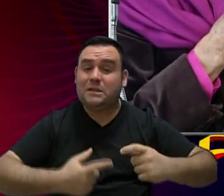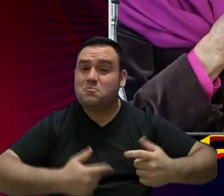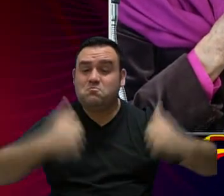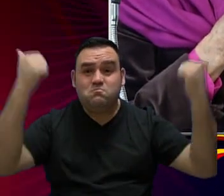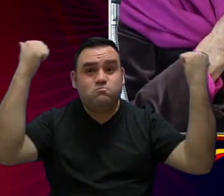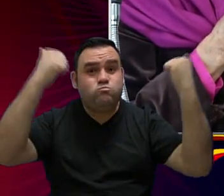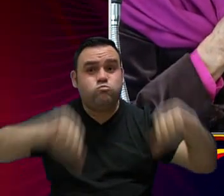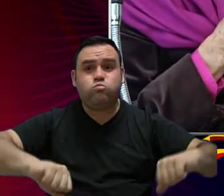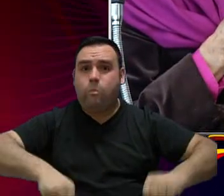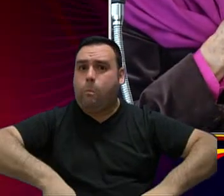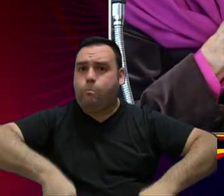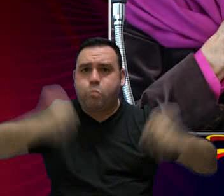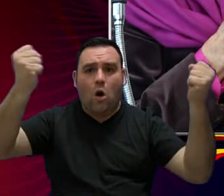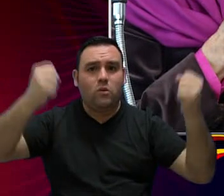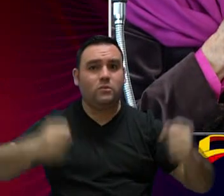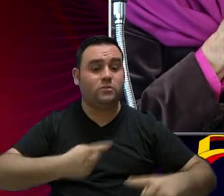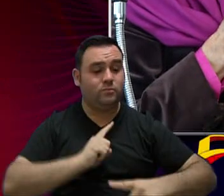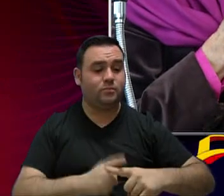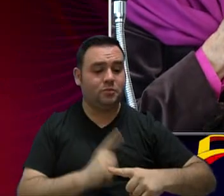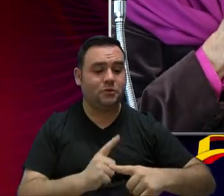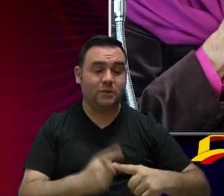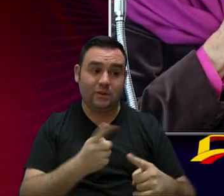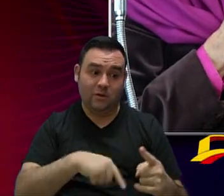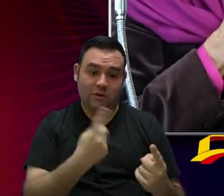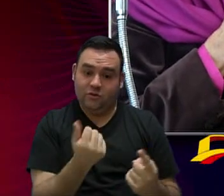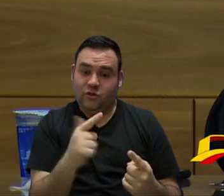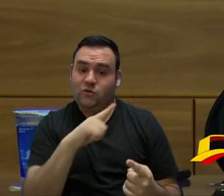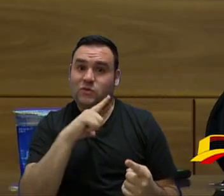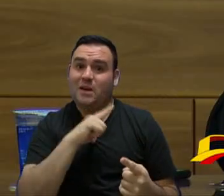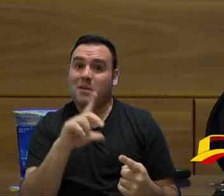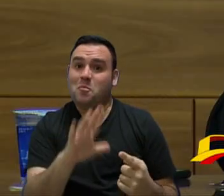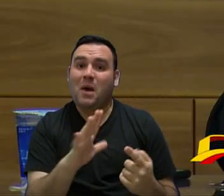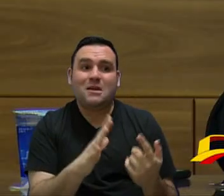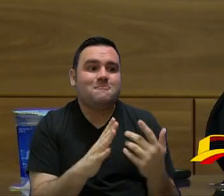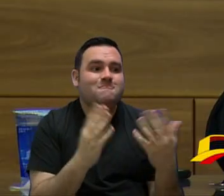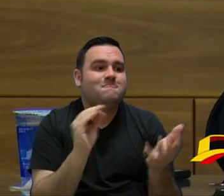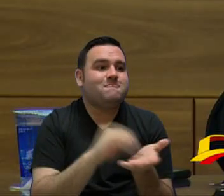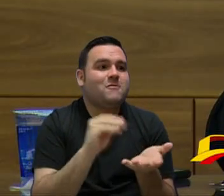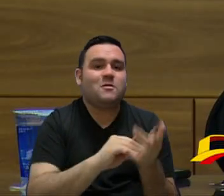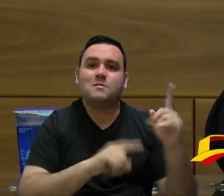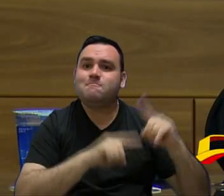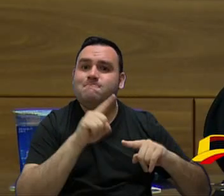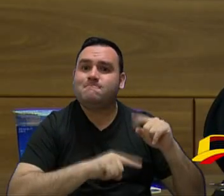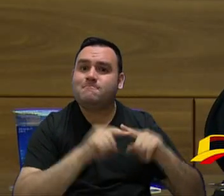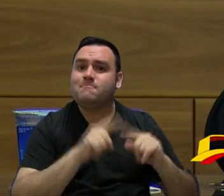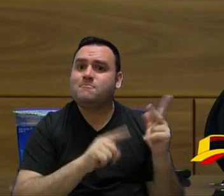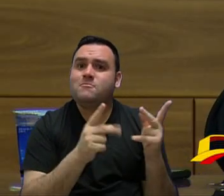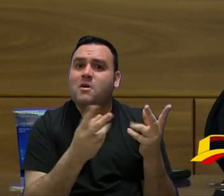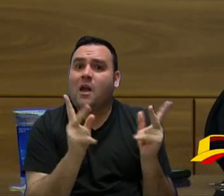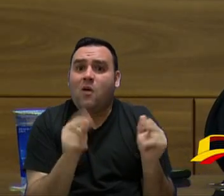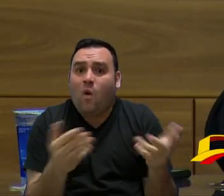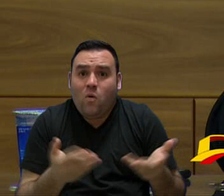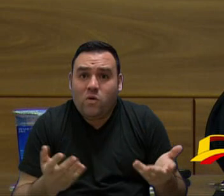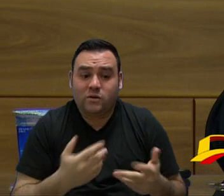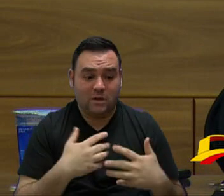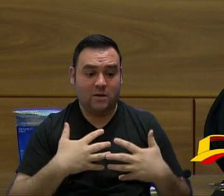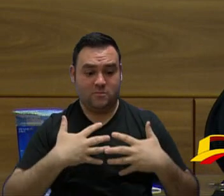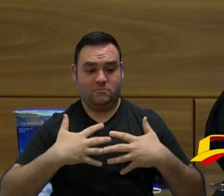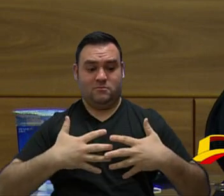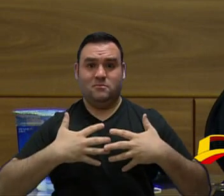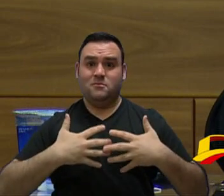colapso e nós teríamos condições financeiras mas não temos recurso como ficamos